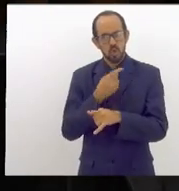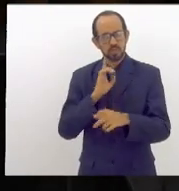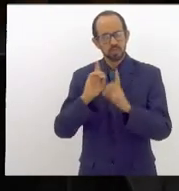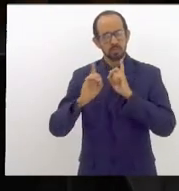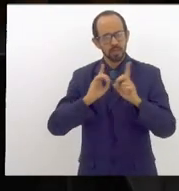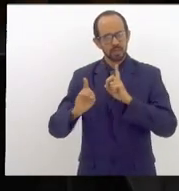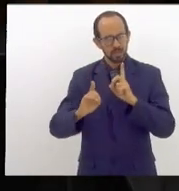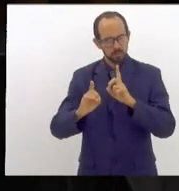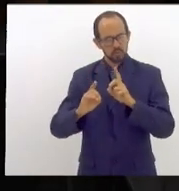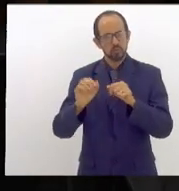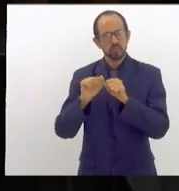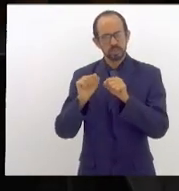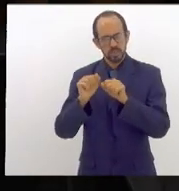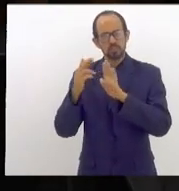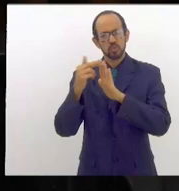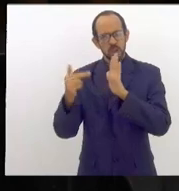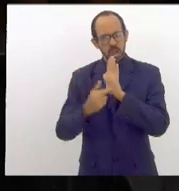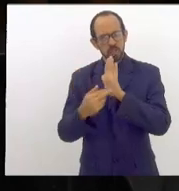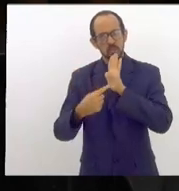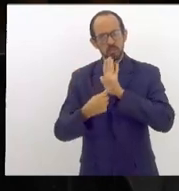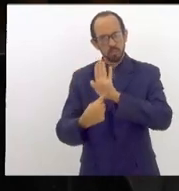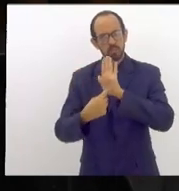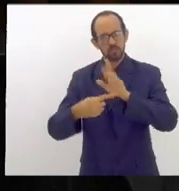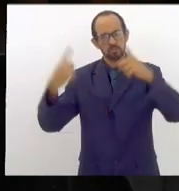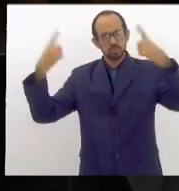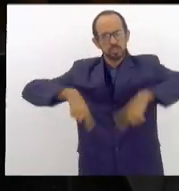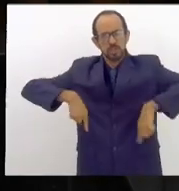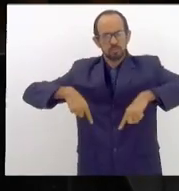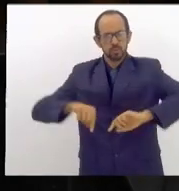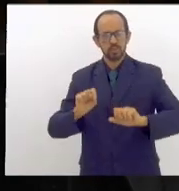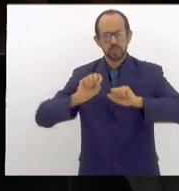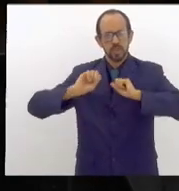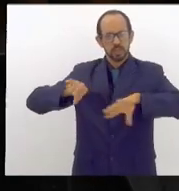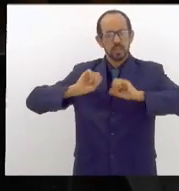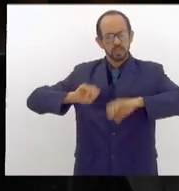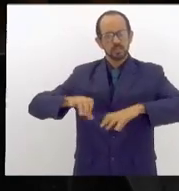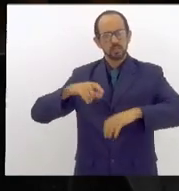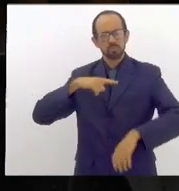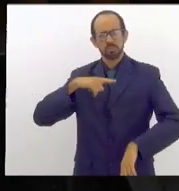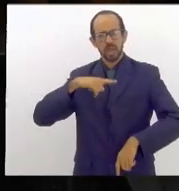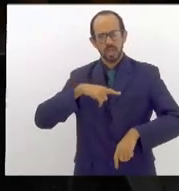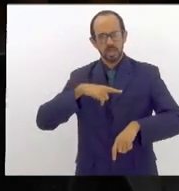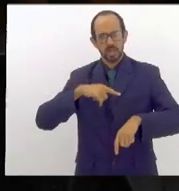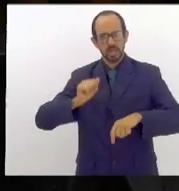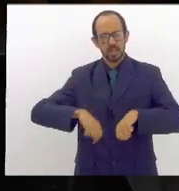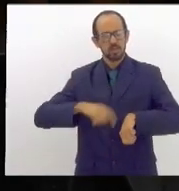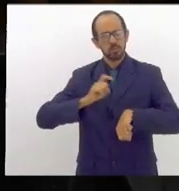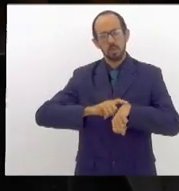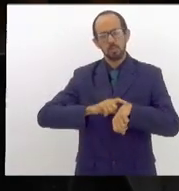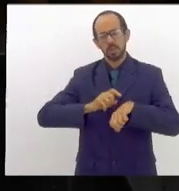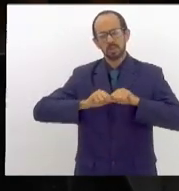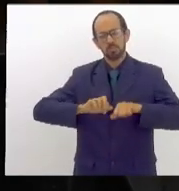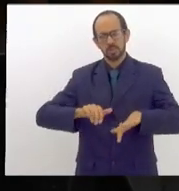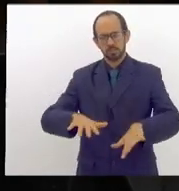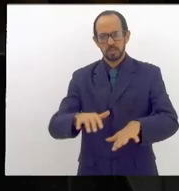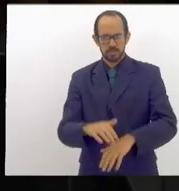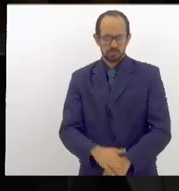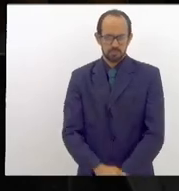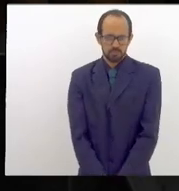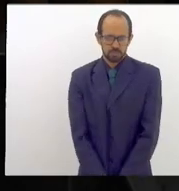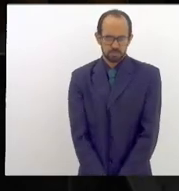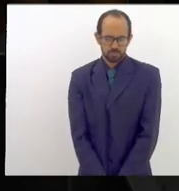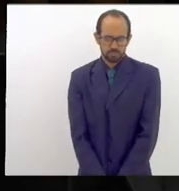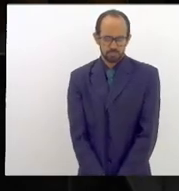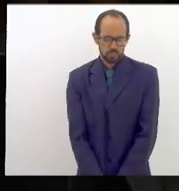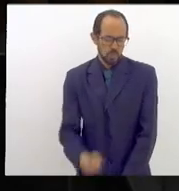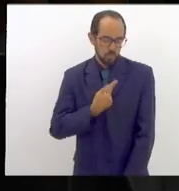educação mostrando os desafios que a educação estava enfrentando durante a pandemia o